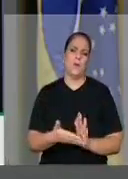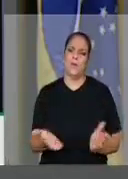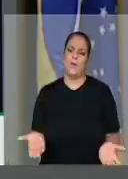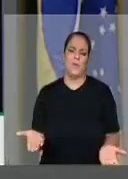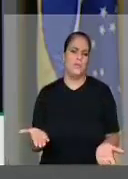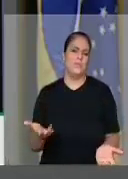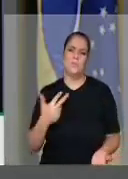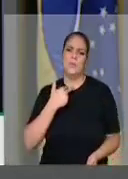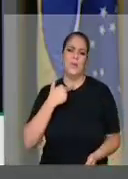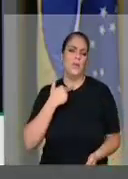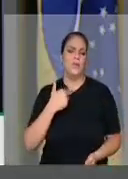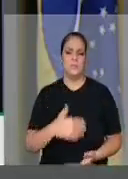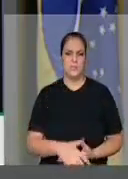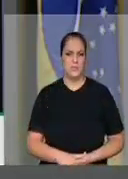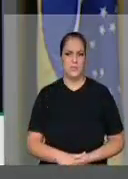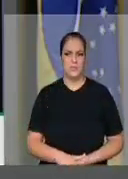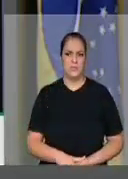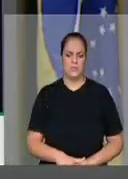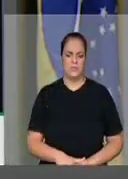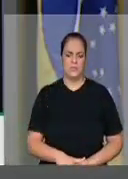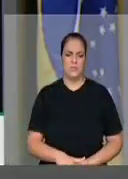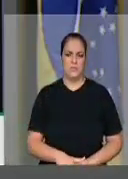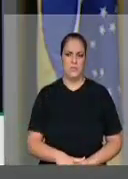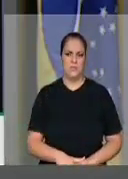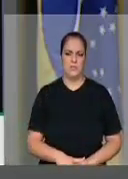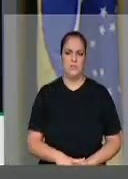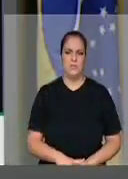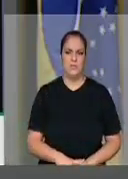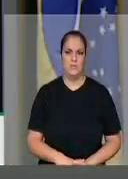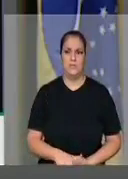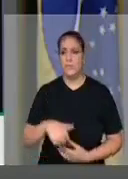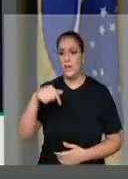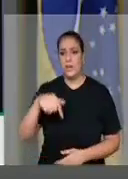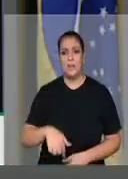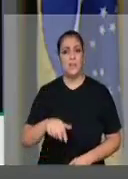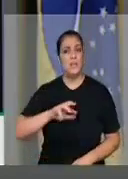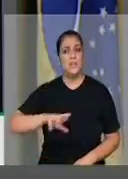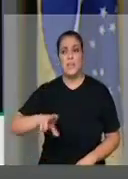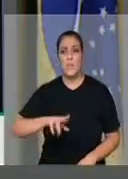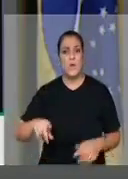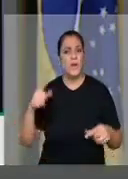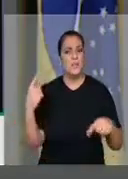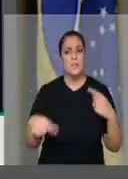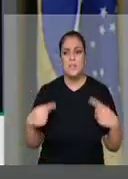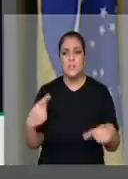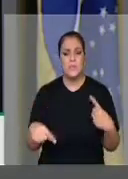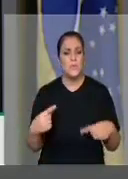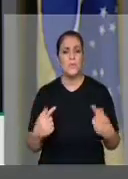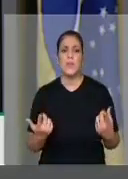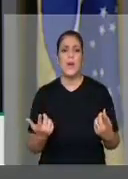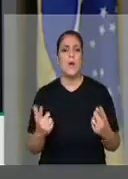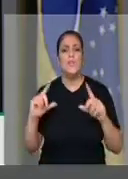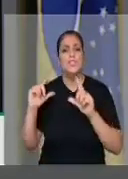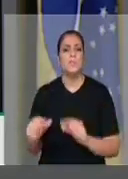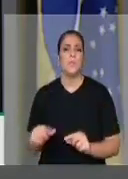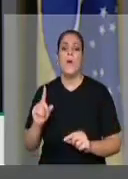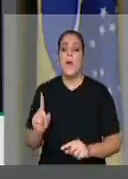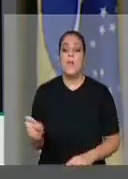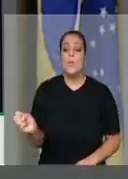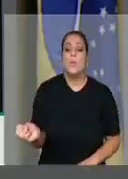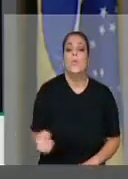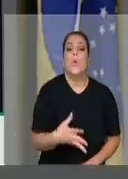despesa. Nós não estamos discutindo, nós estamos discutindo um novo sistema